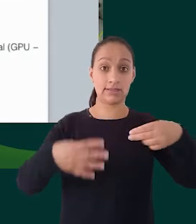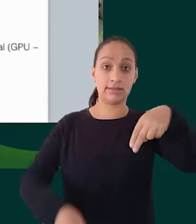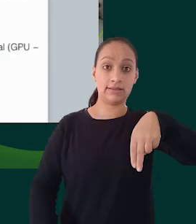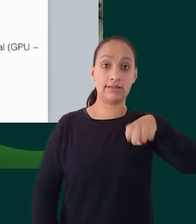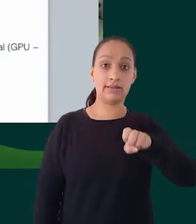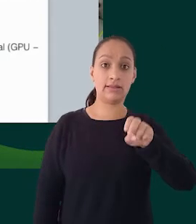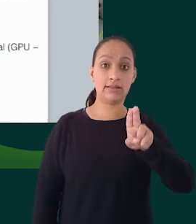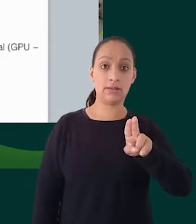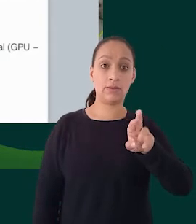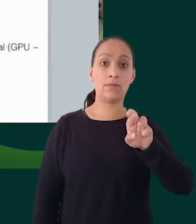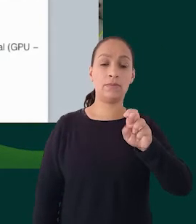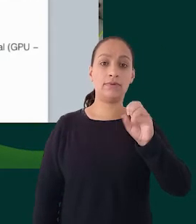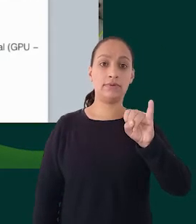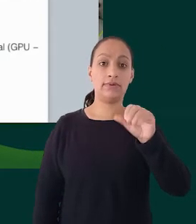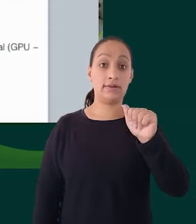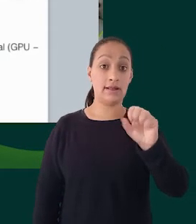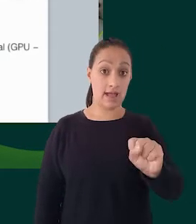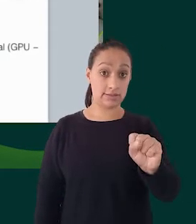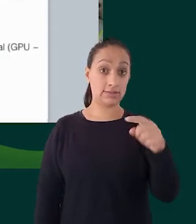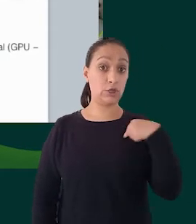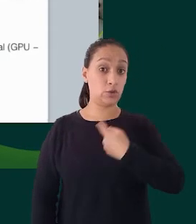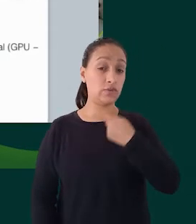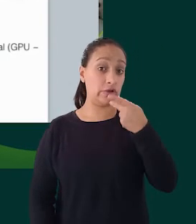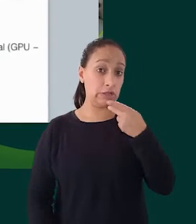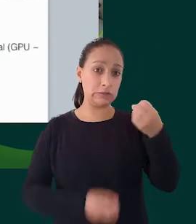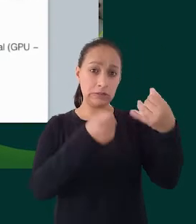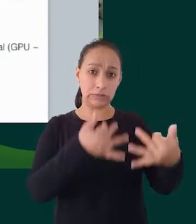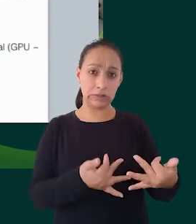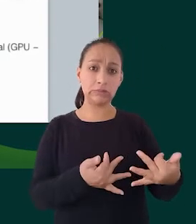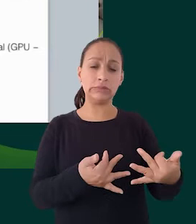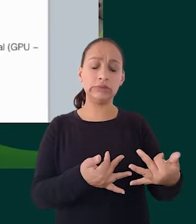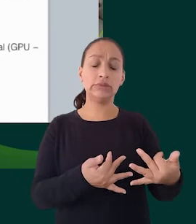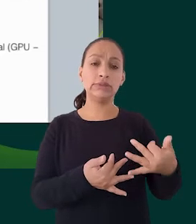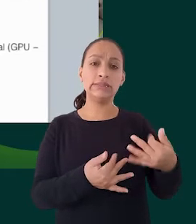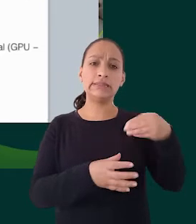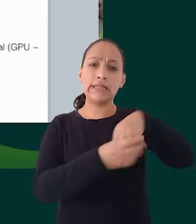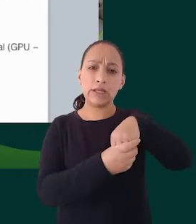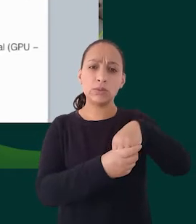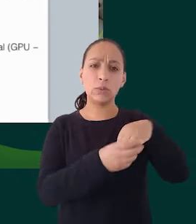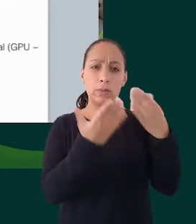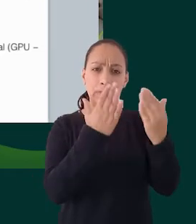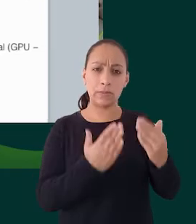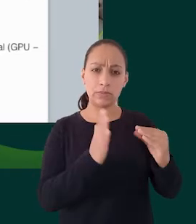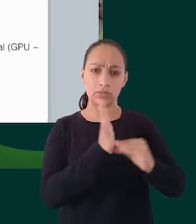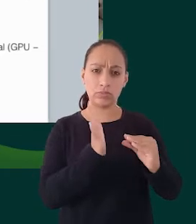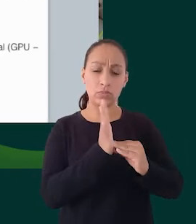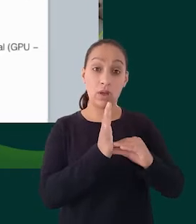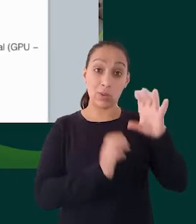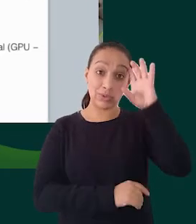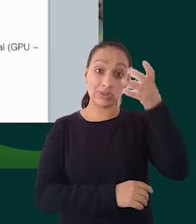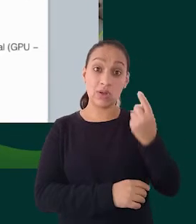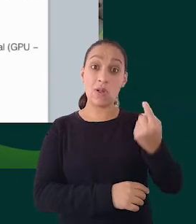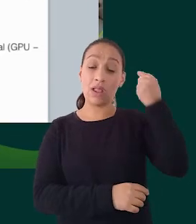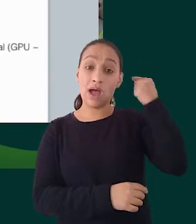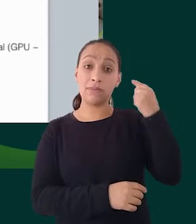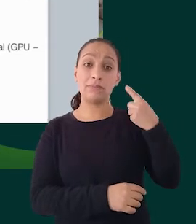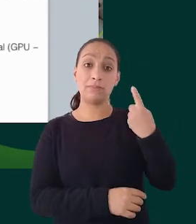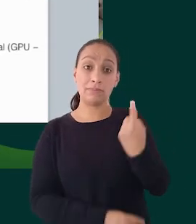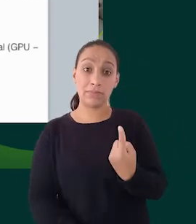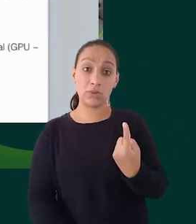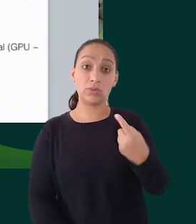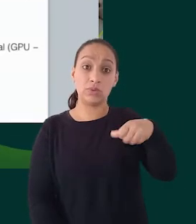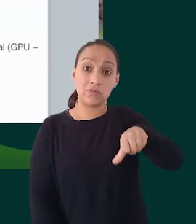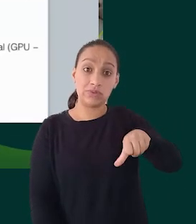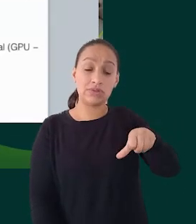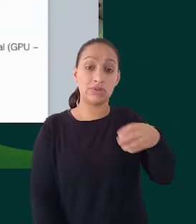falar bastante e que estão lá dentro de machine learning, surgiram lá em 1943, tá? Então, essa